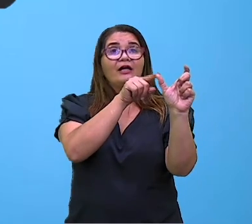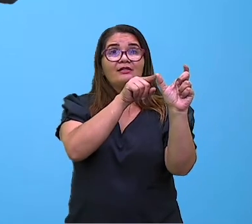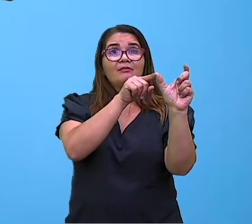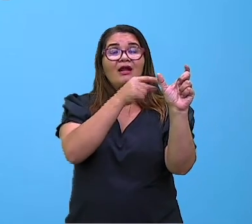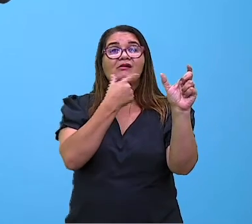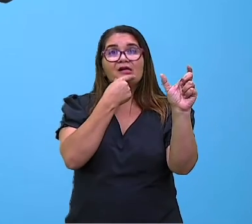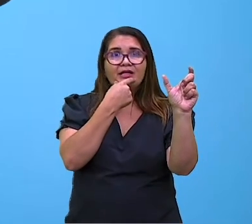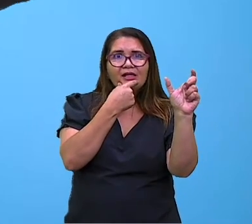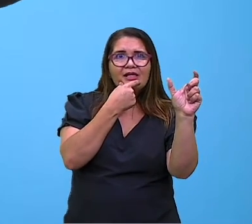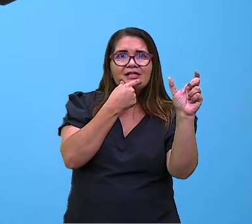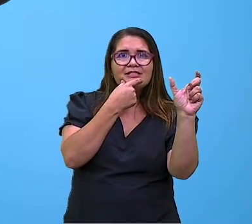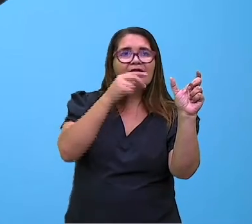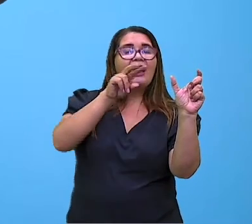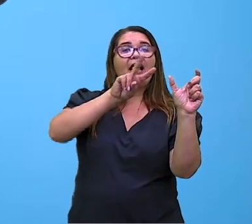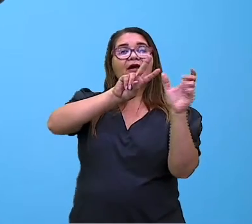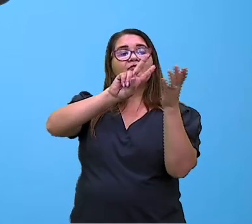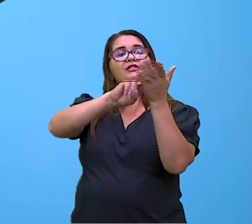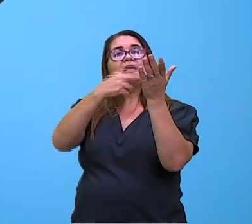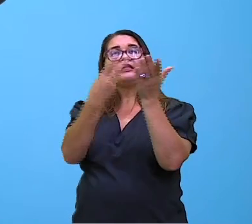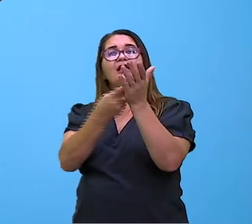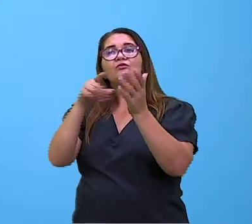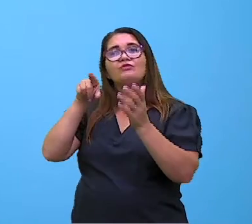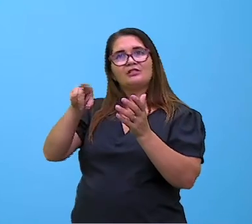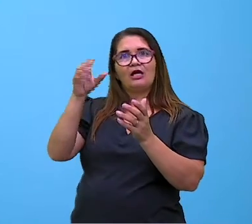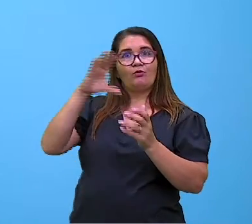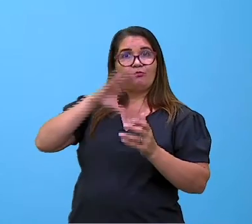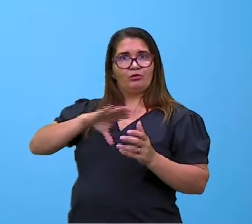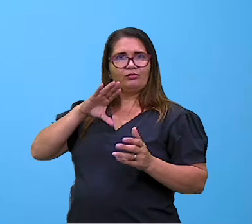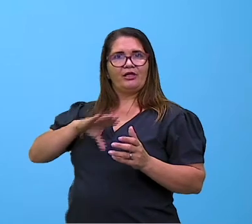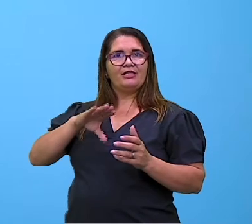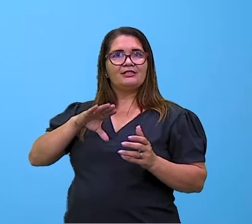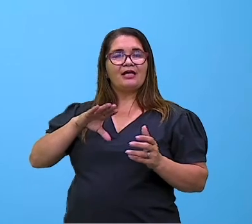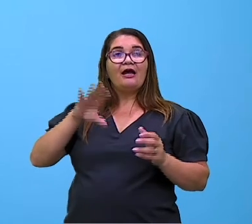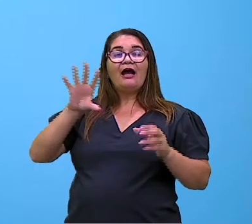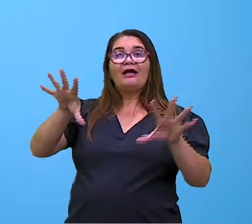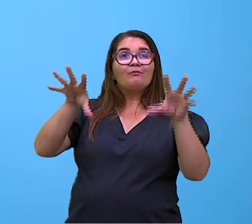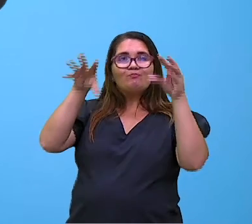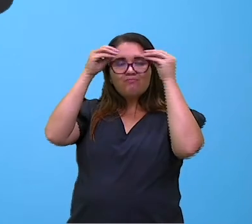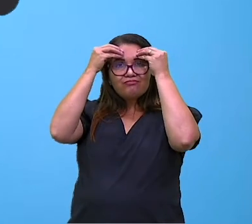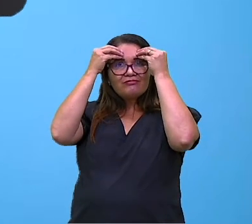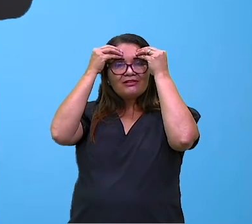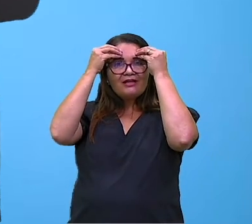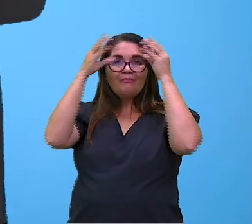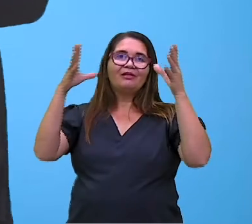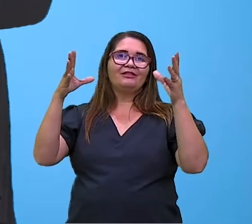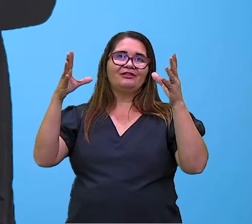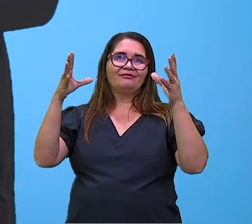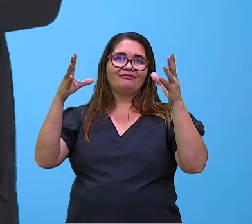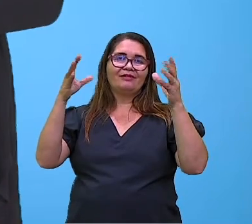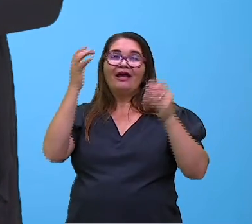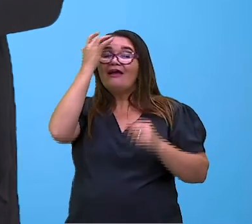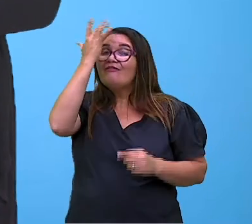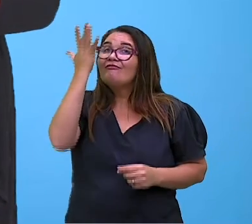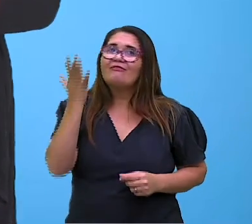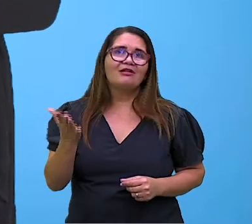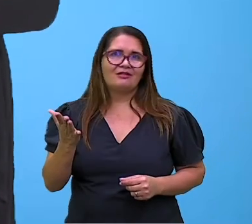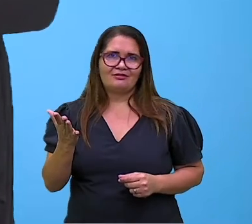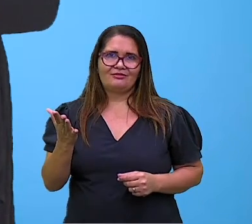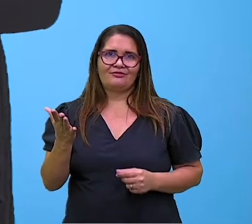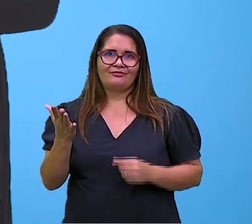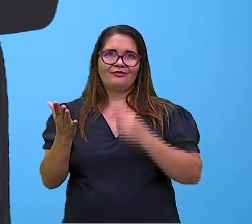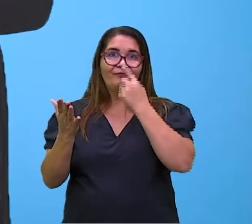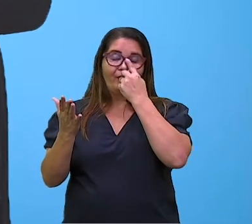você é sobre aquilo, entendeu? Então, o caso dos false friends é muito usado